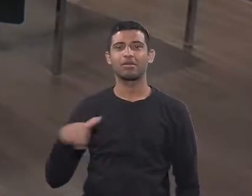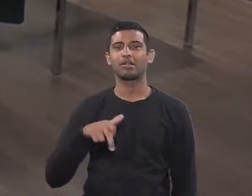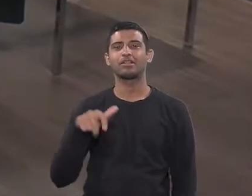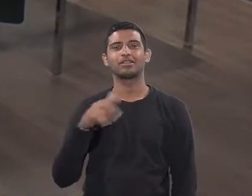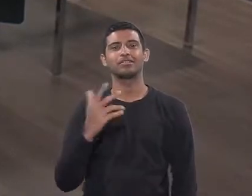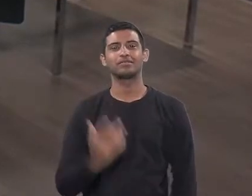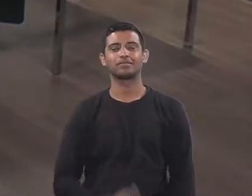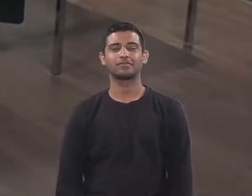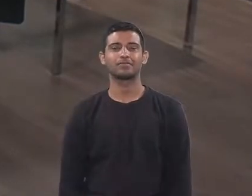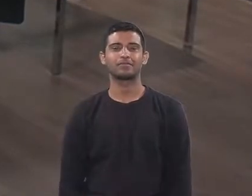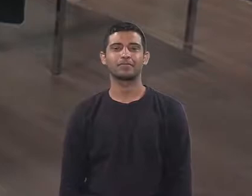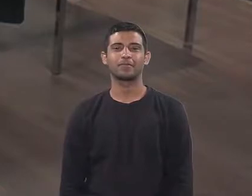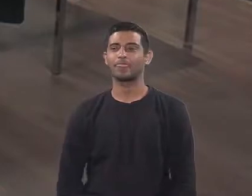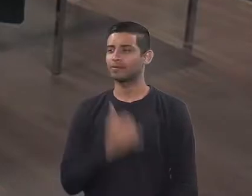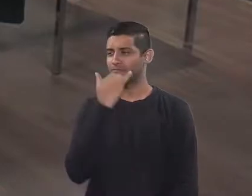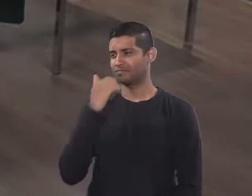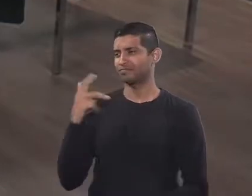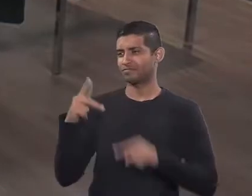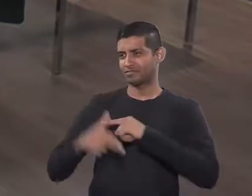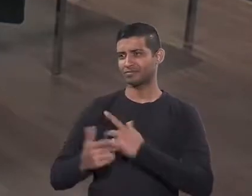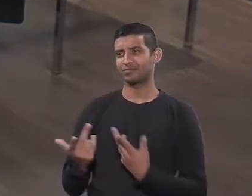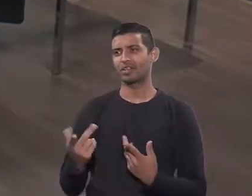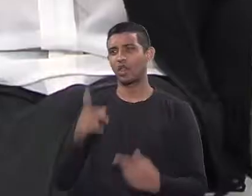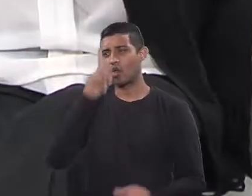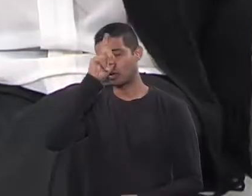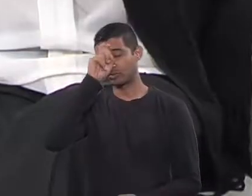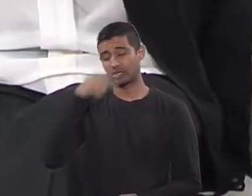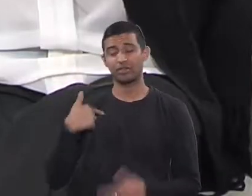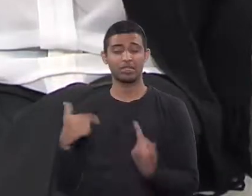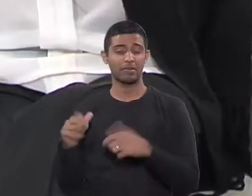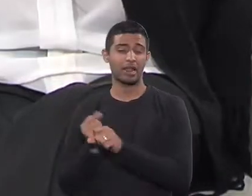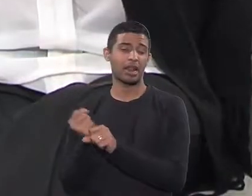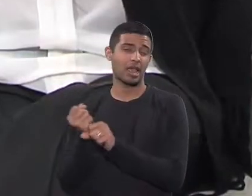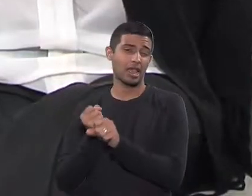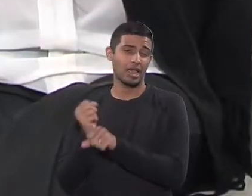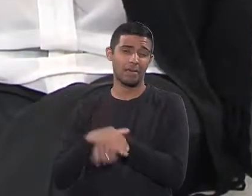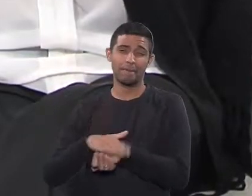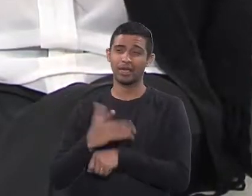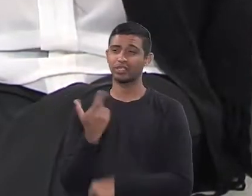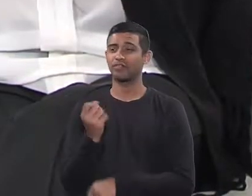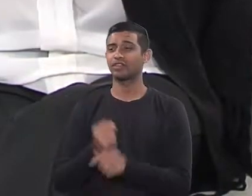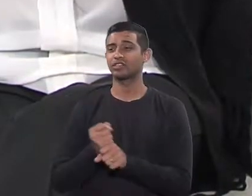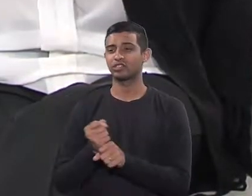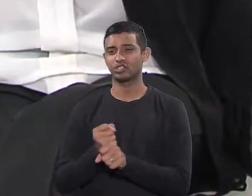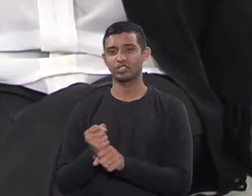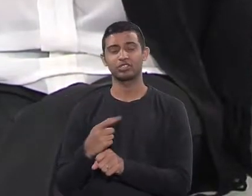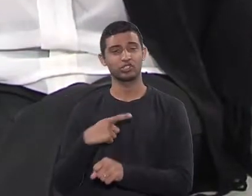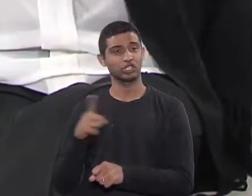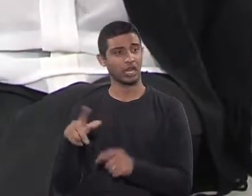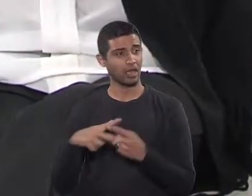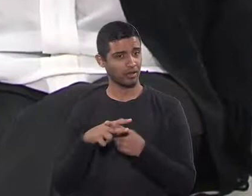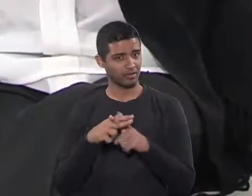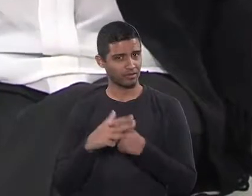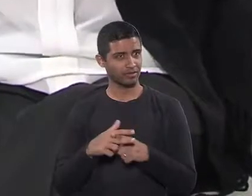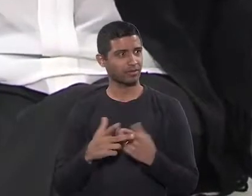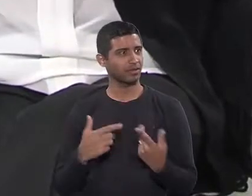só te interrompendo. No hospital onde eu trabalhei durante muitos anos, mais de 20 anos, nós tínhamos oficinas.